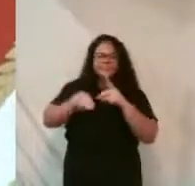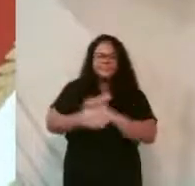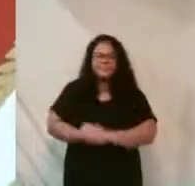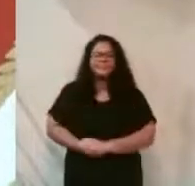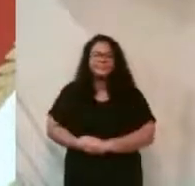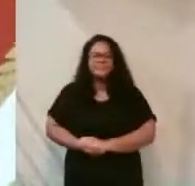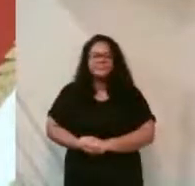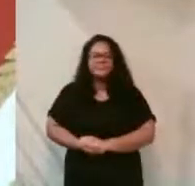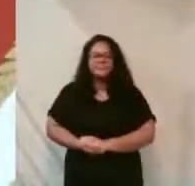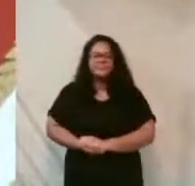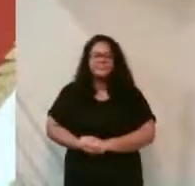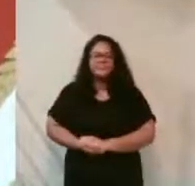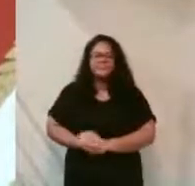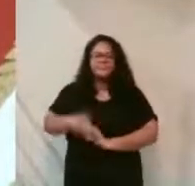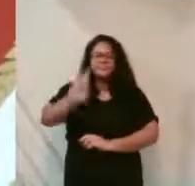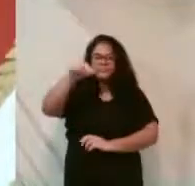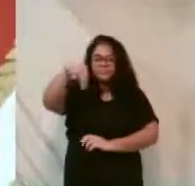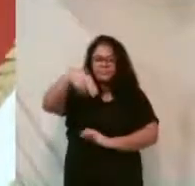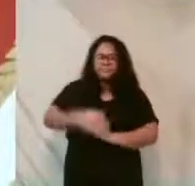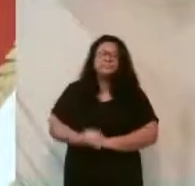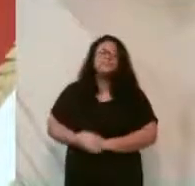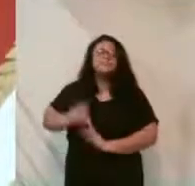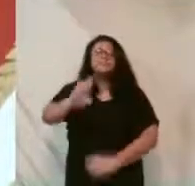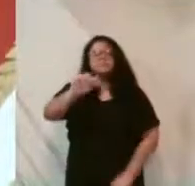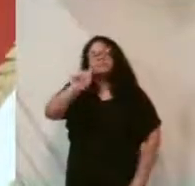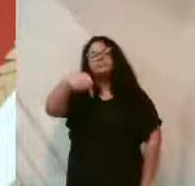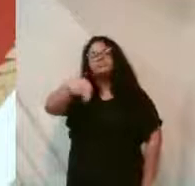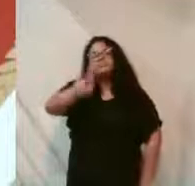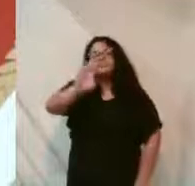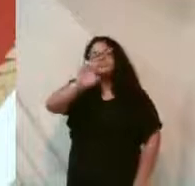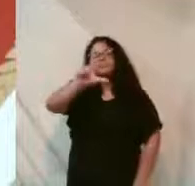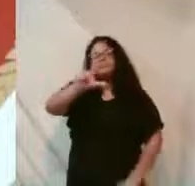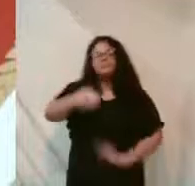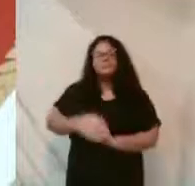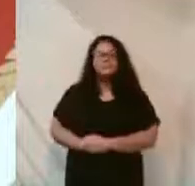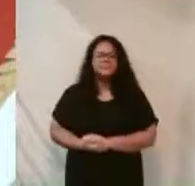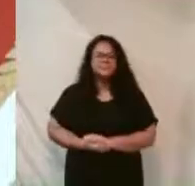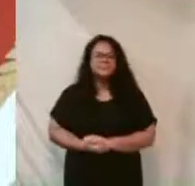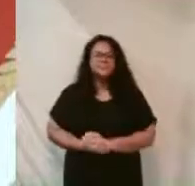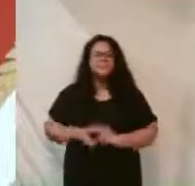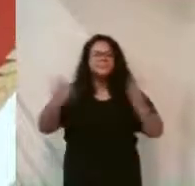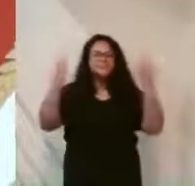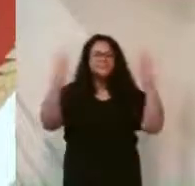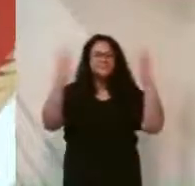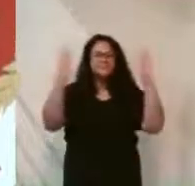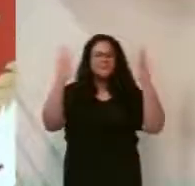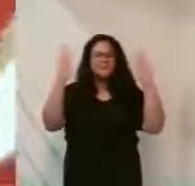Estado do Rio Grande do Norte, Raquel Medeiros Germano.